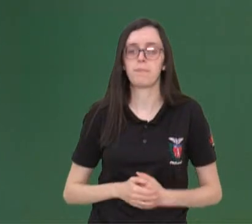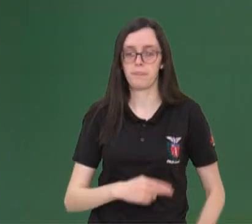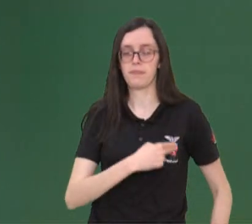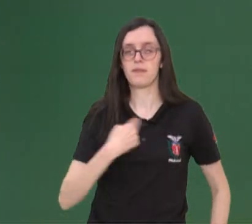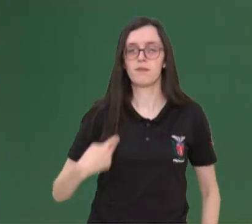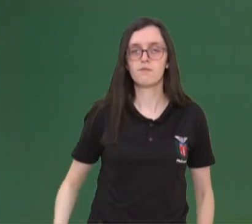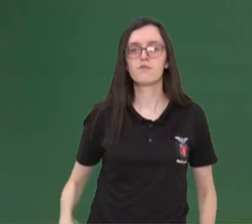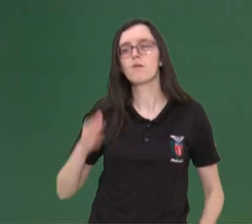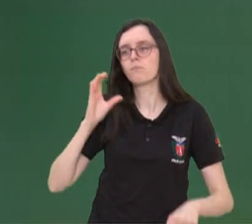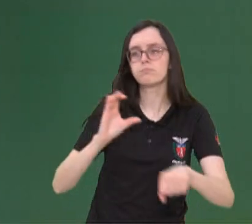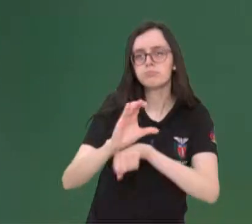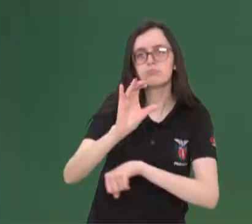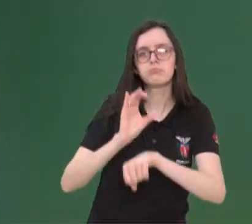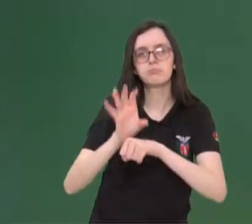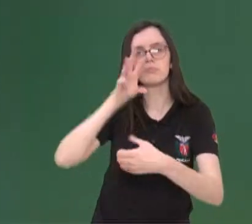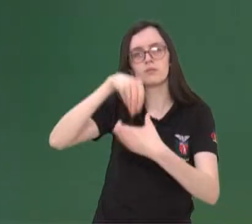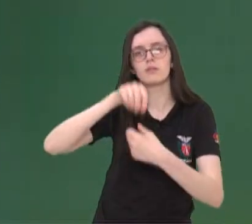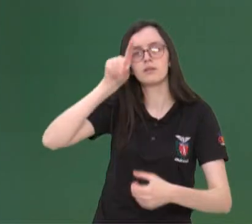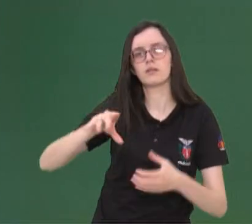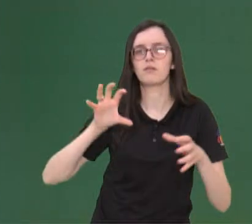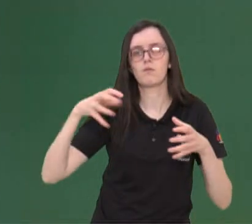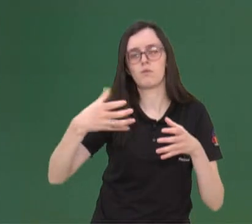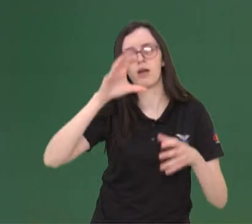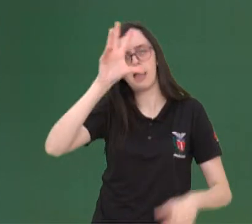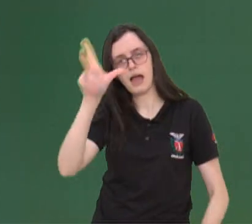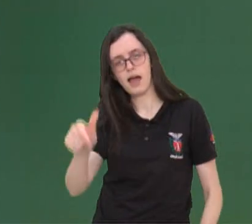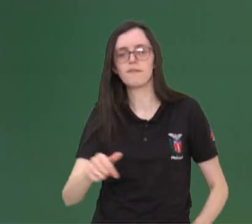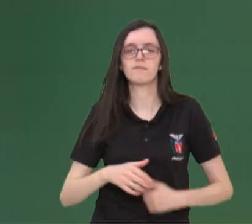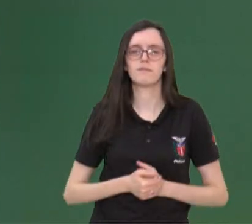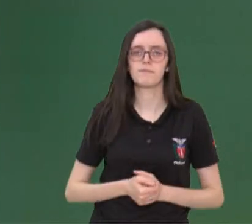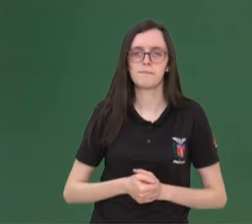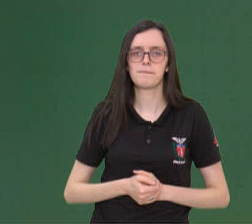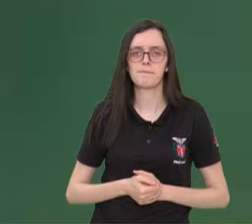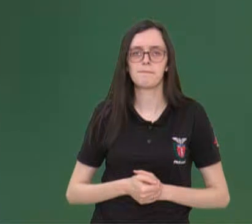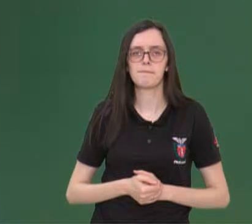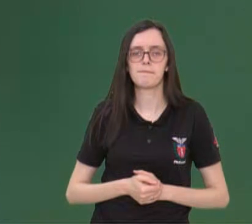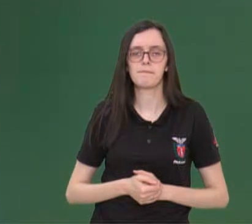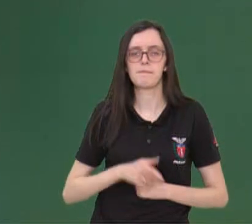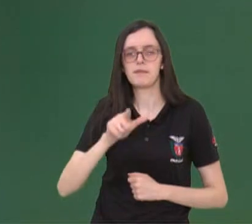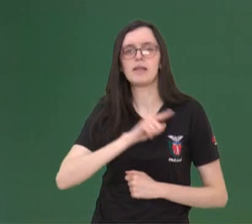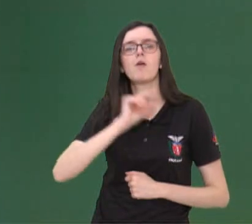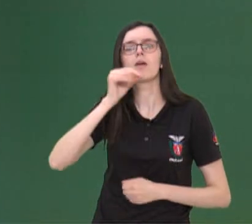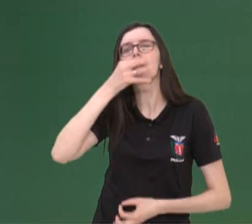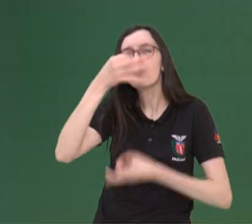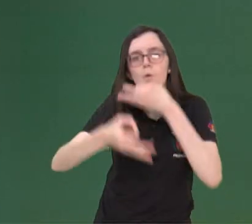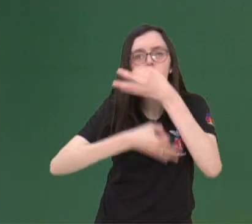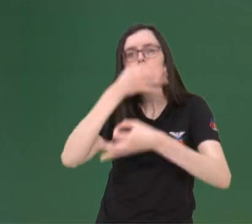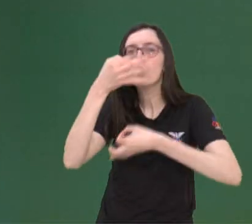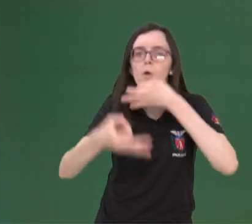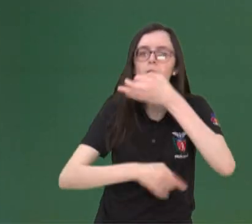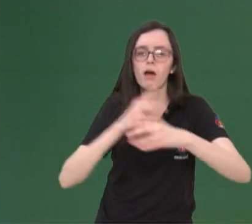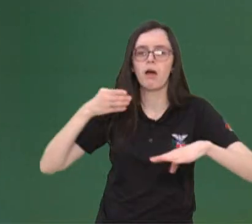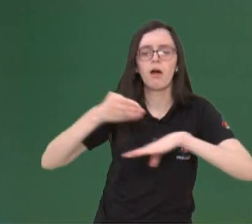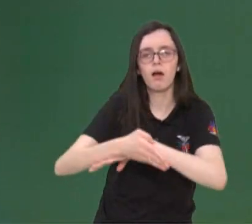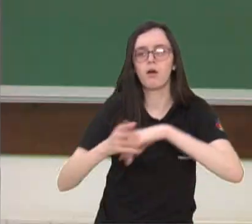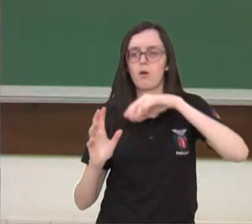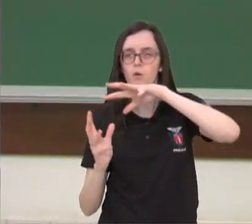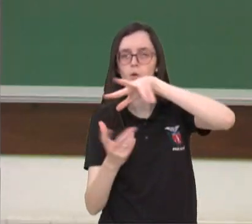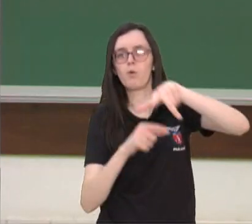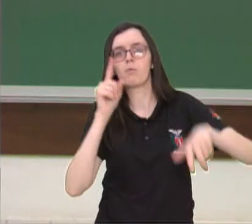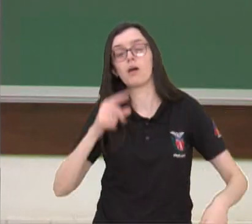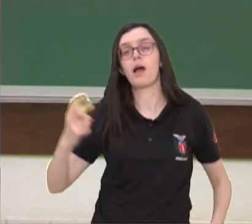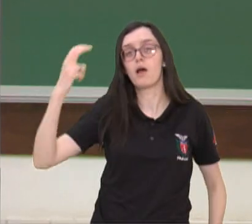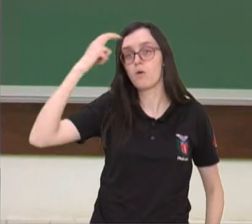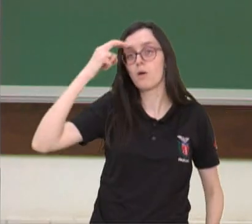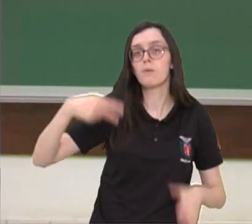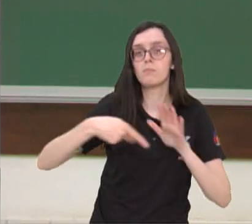vem investindo dentro do continente africano e, consequentemente, existem críticas da interferência global sobre a